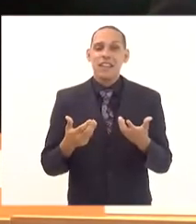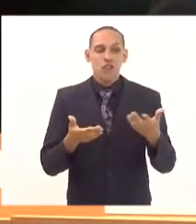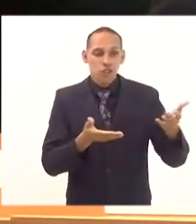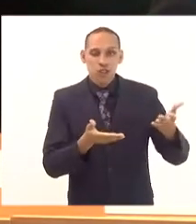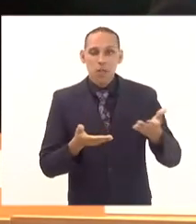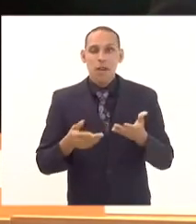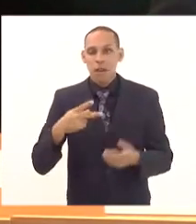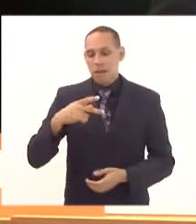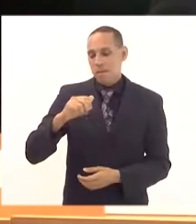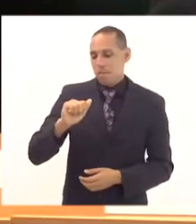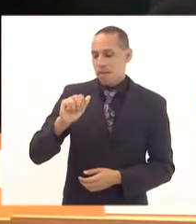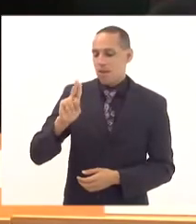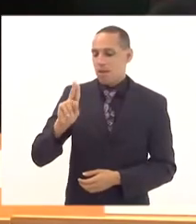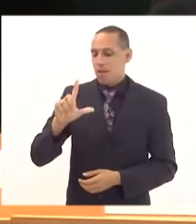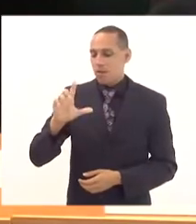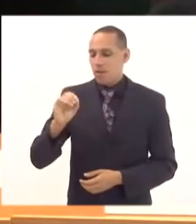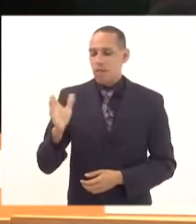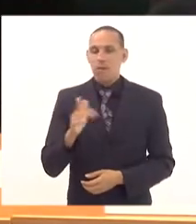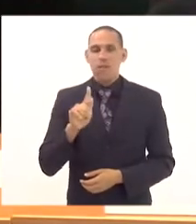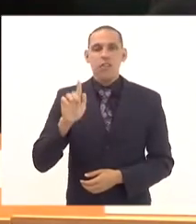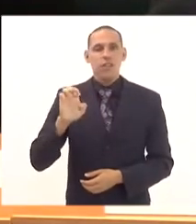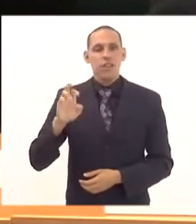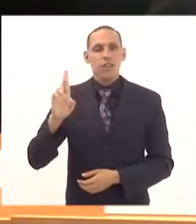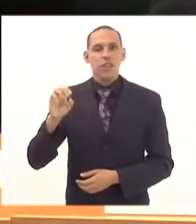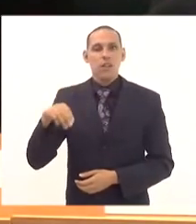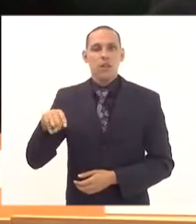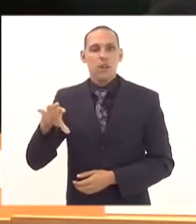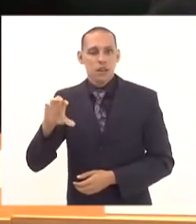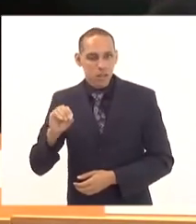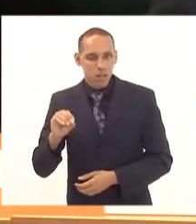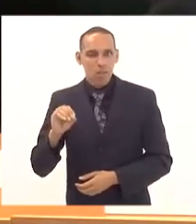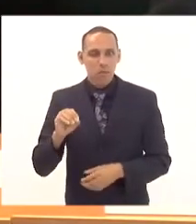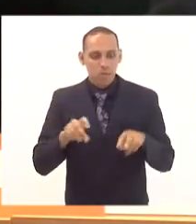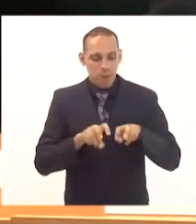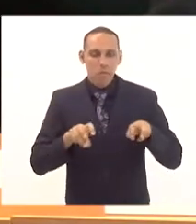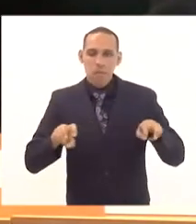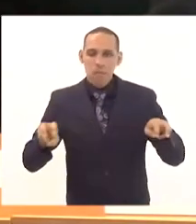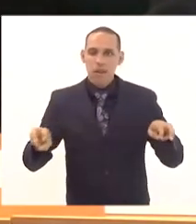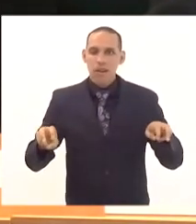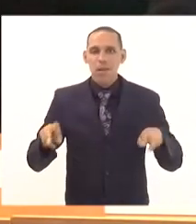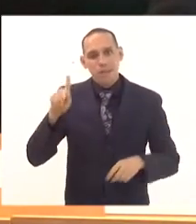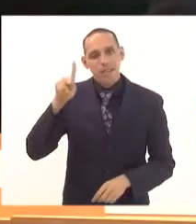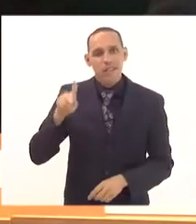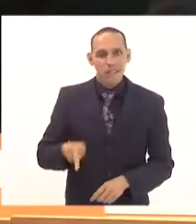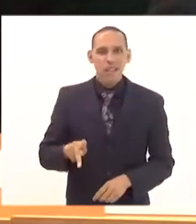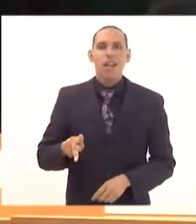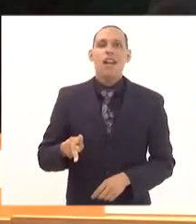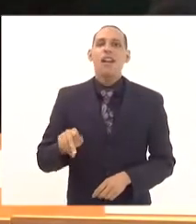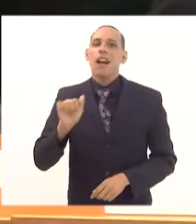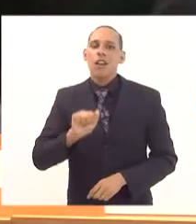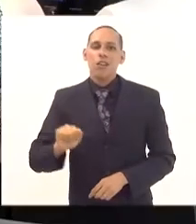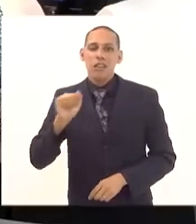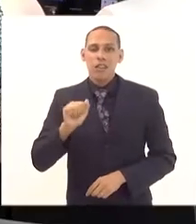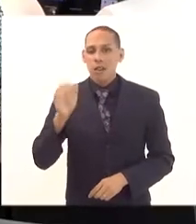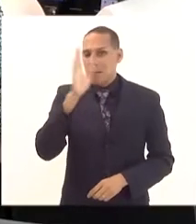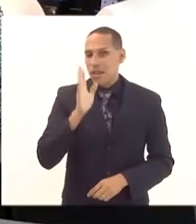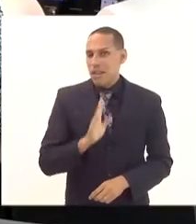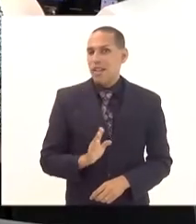nosso querido Paulo Jerônimo para nos ajudar aqui compor a mesa Presidente da Associação Brasileira de imprensa